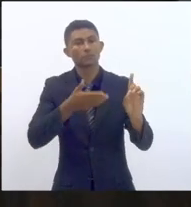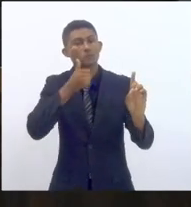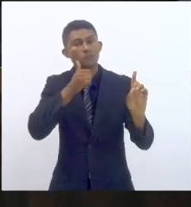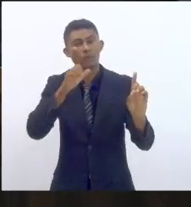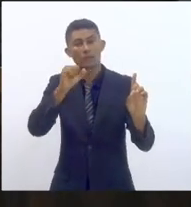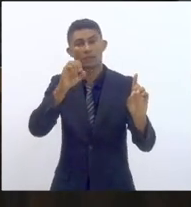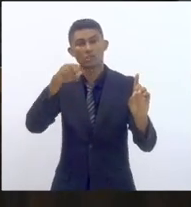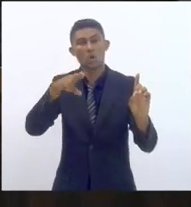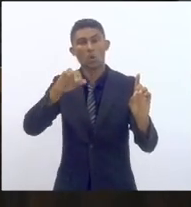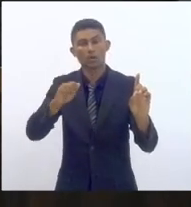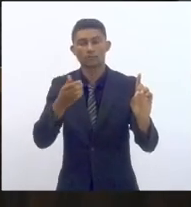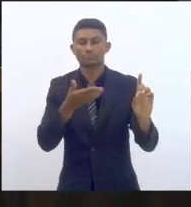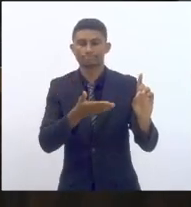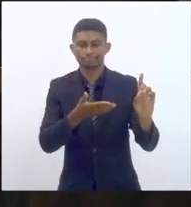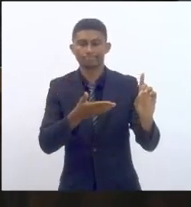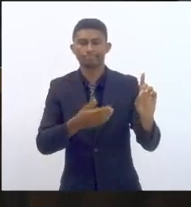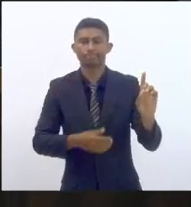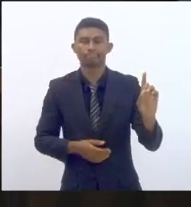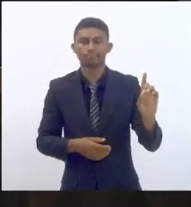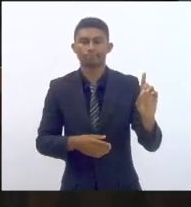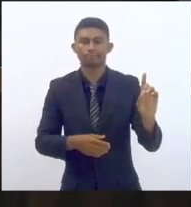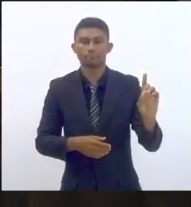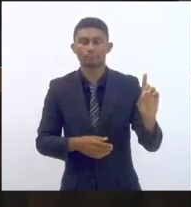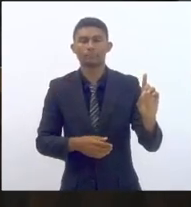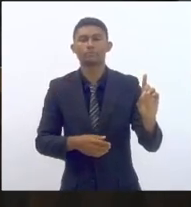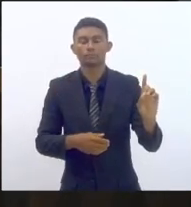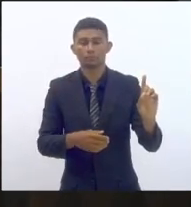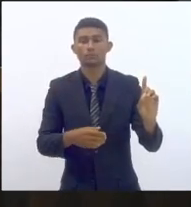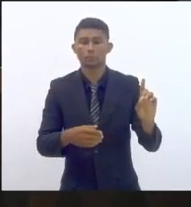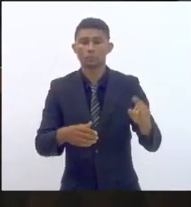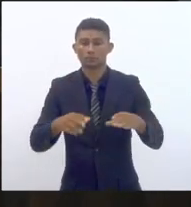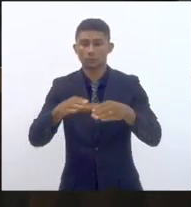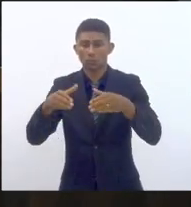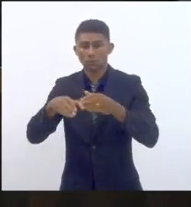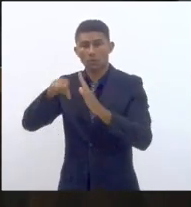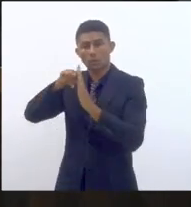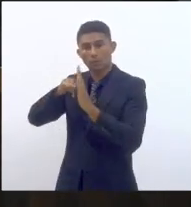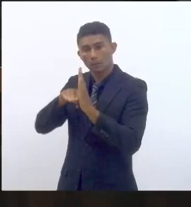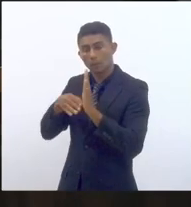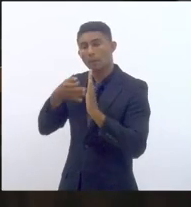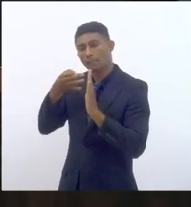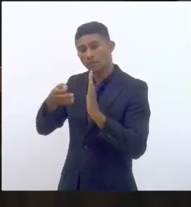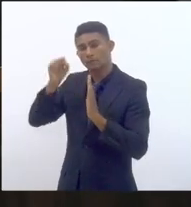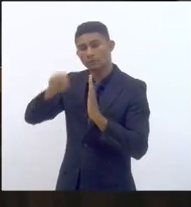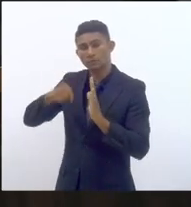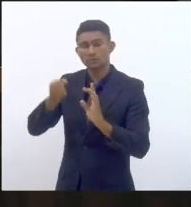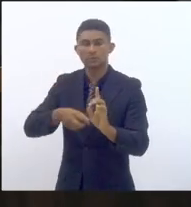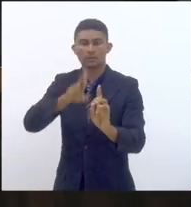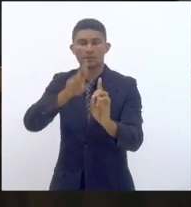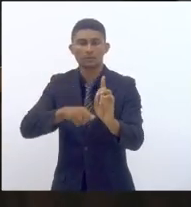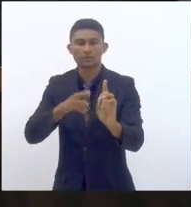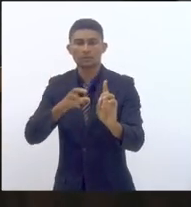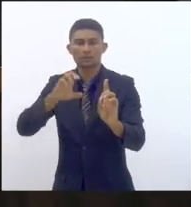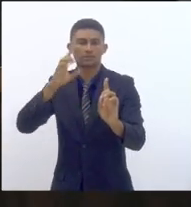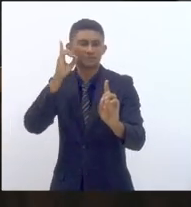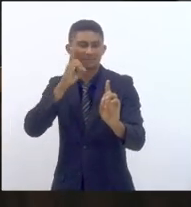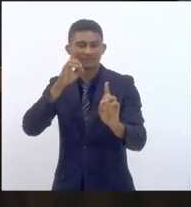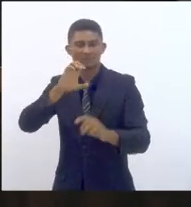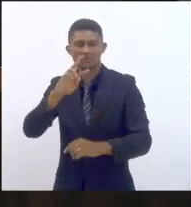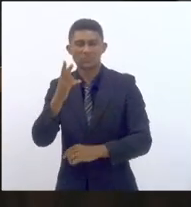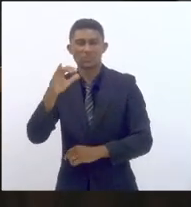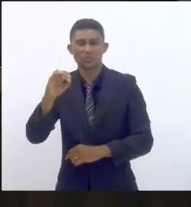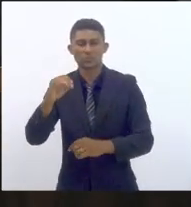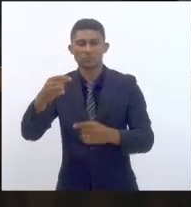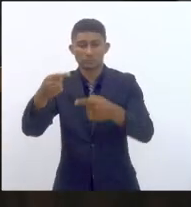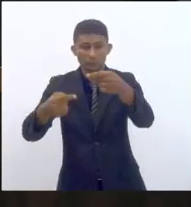Sônia Maria de Camargo Coutinho Parreira, parecida à Comissão de Normas Internas e Proporções Externas, favorável, relator deputado Chico Machado. Em